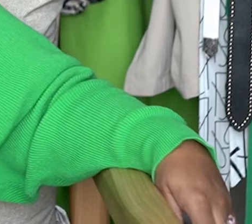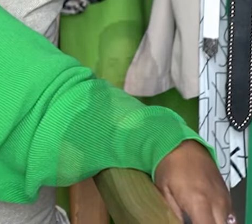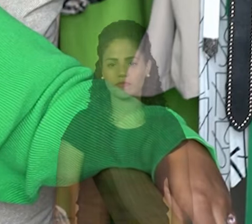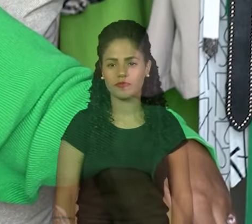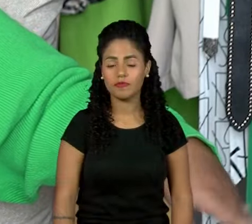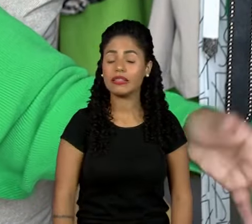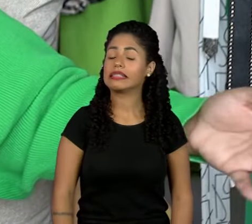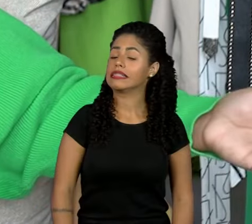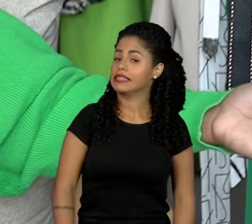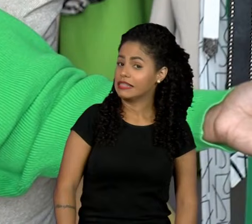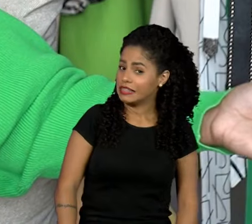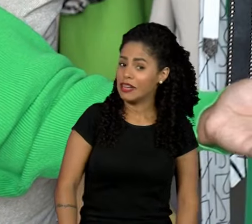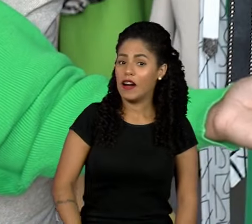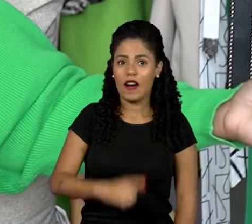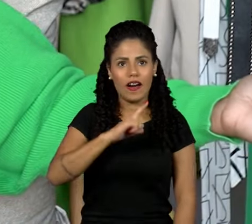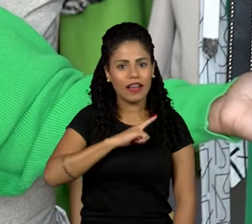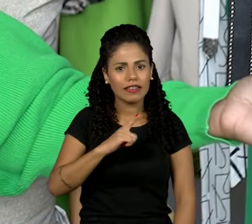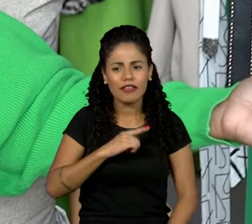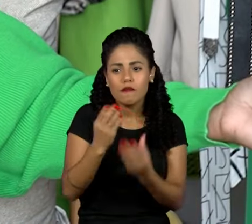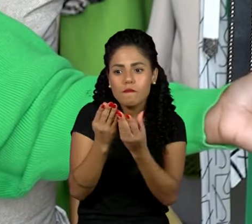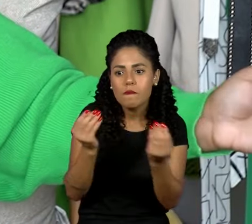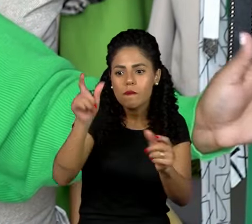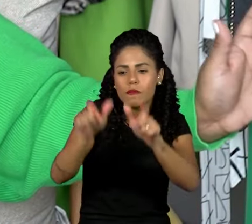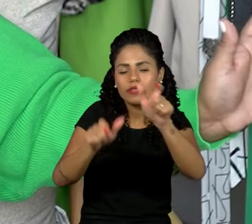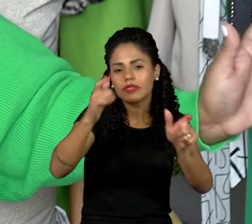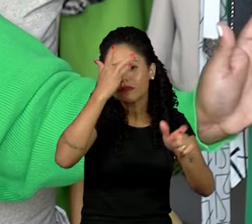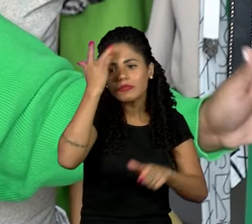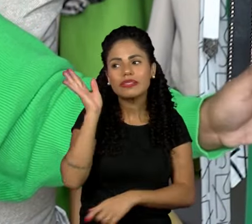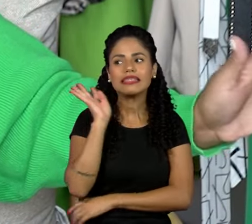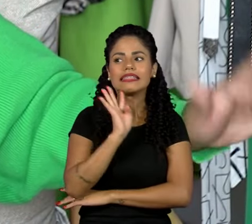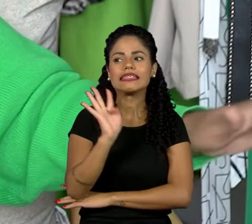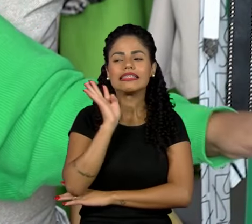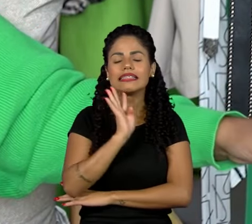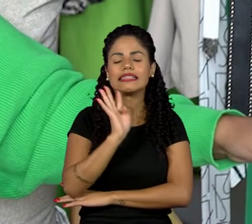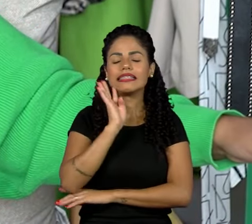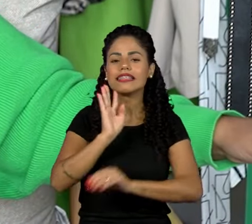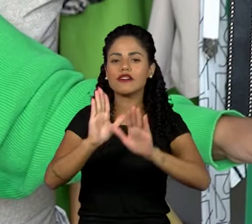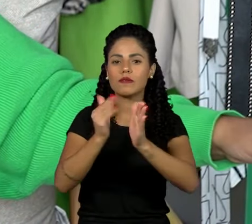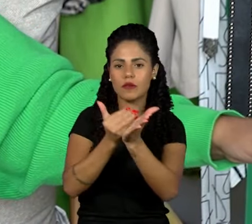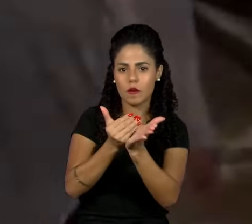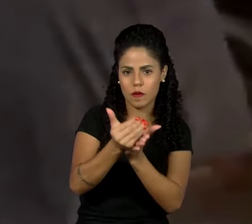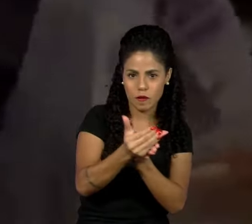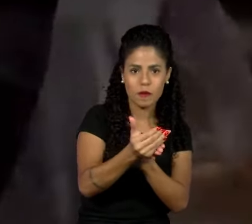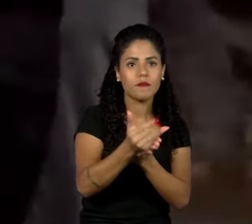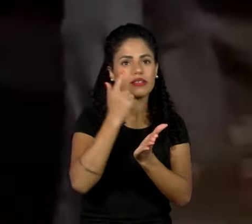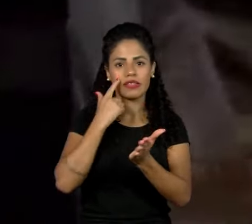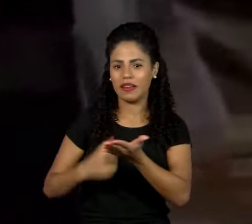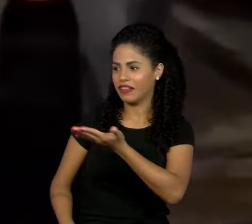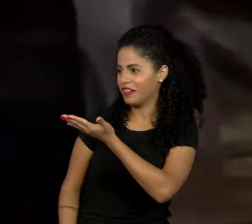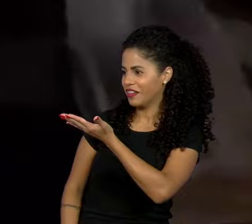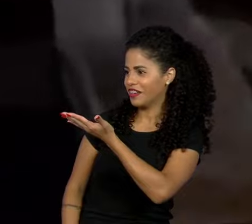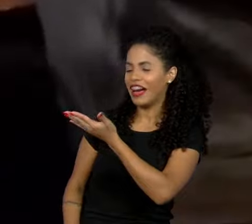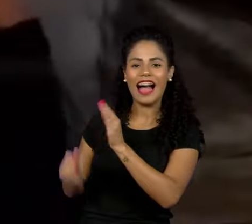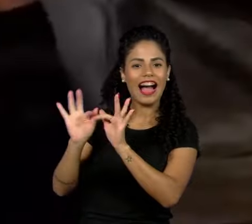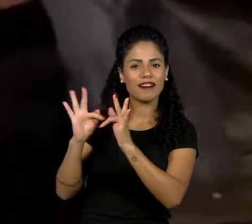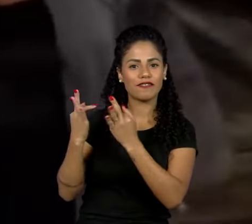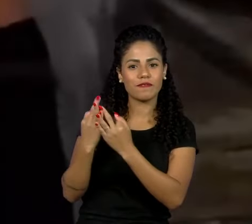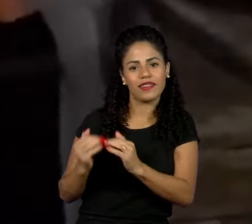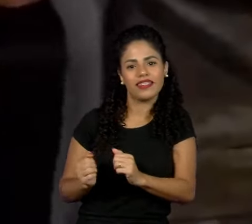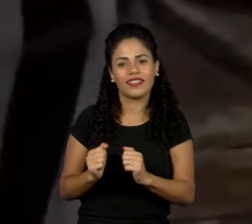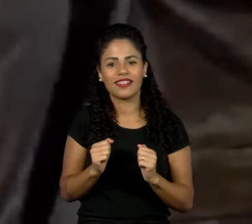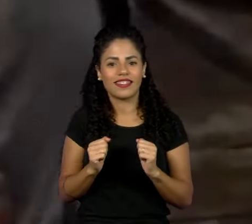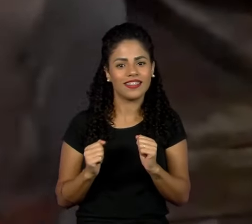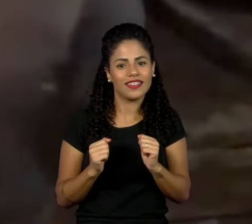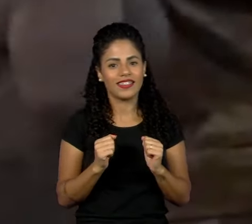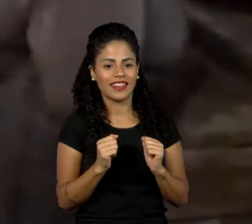Olha, tem tanta gente legal que eu preciso trazer aqui, mas acho que eu preciso começar com a Fat Family. Porque quando a Fat Family apareceu na televisão,